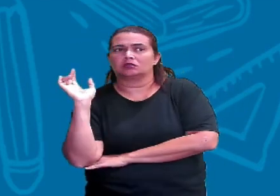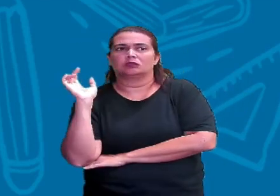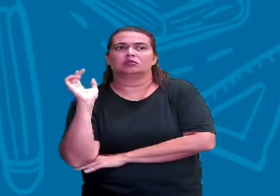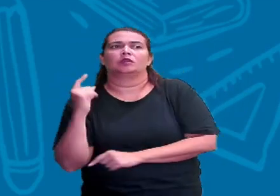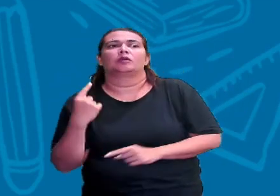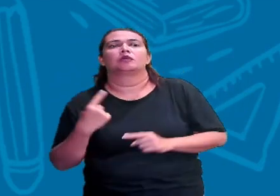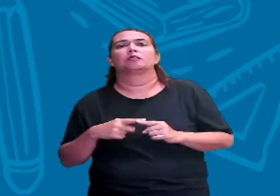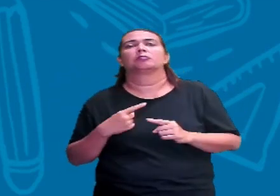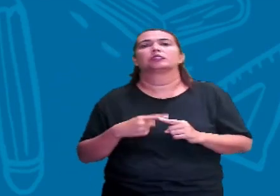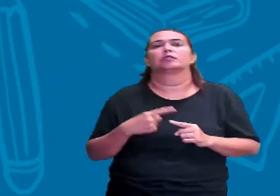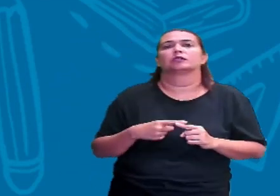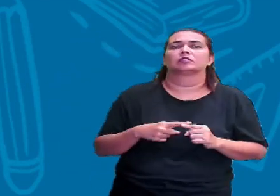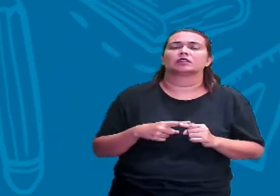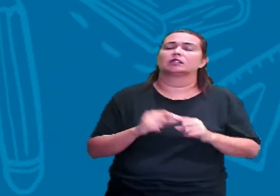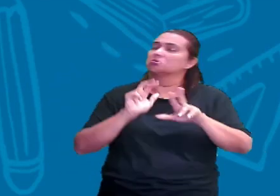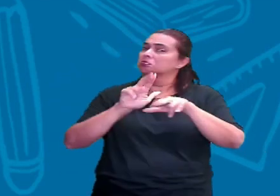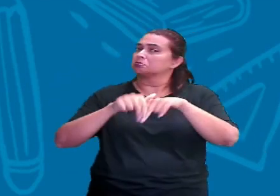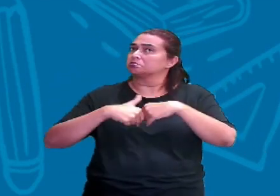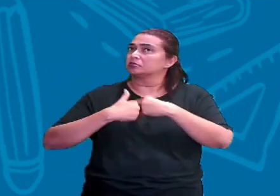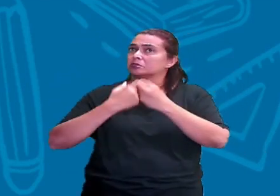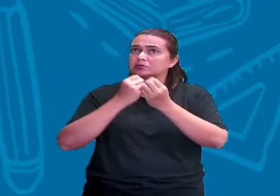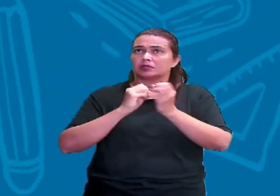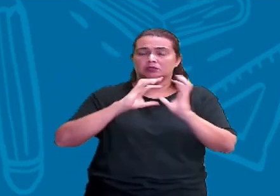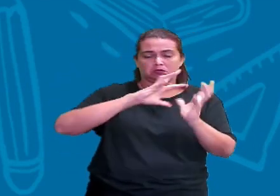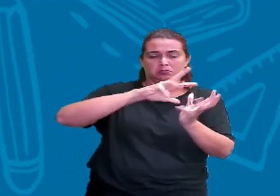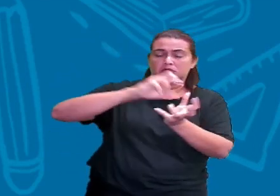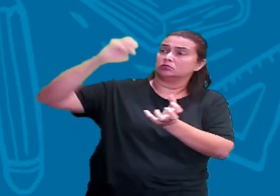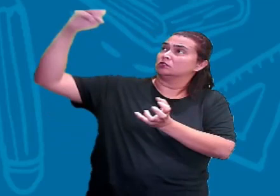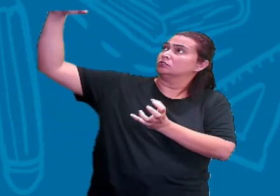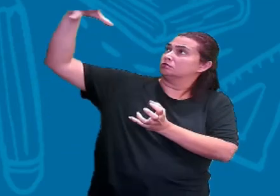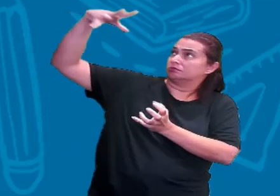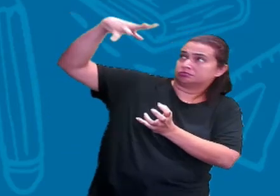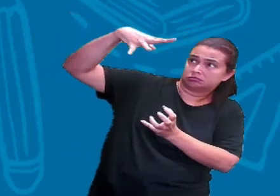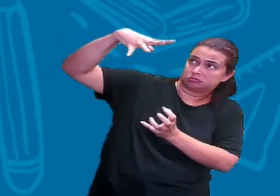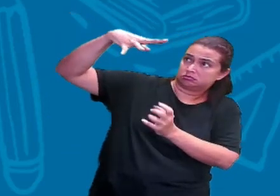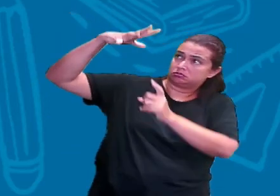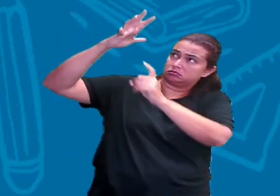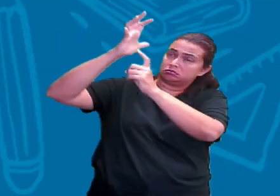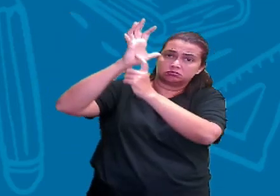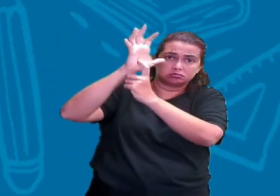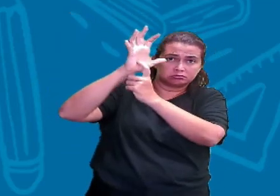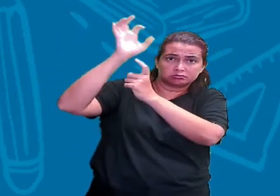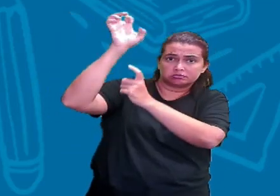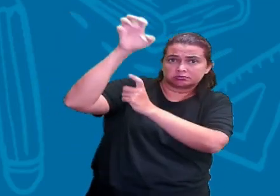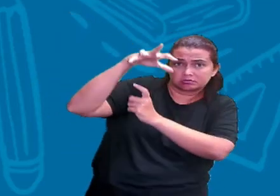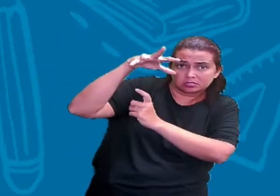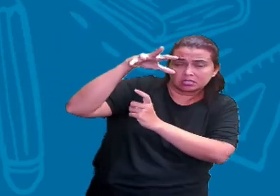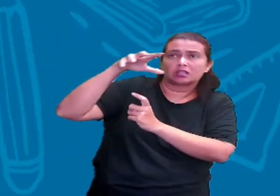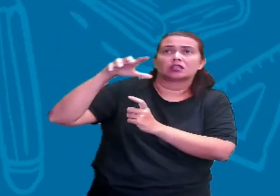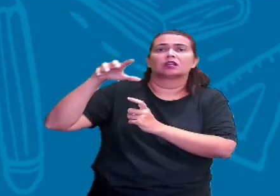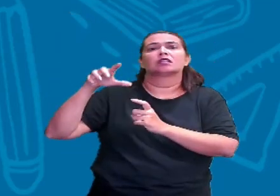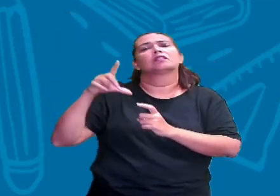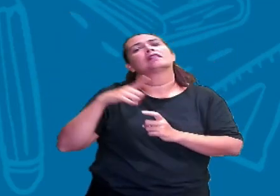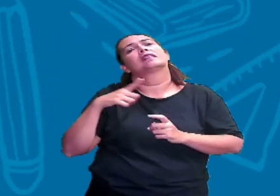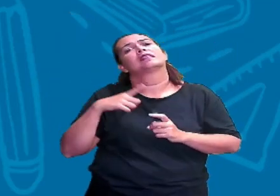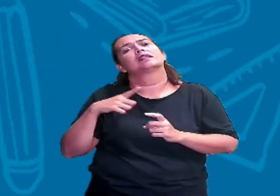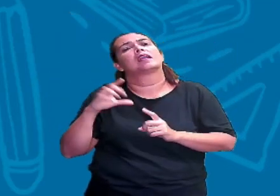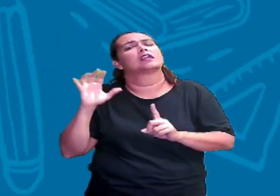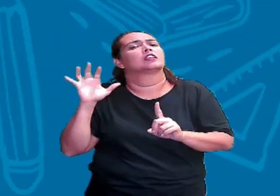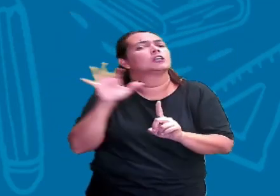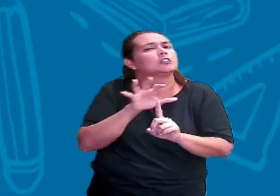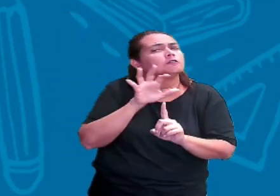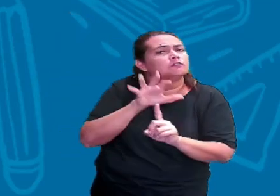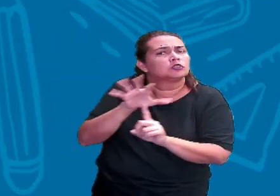presente ou até mesmo através de satélite, né, a gente vai estar interferindo naquelas paisagens que tem o mínimo